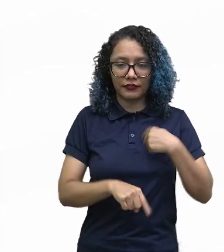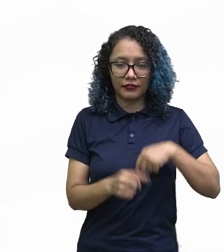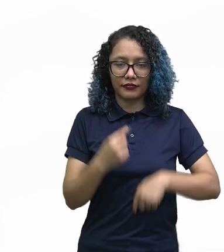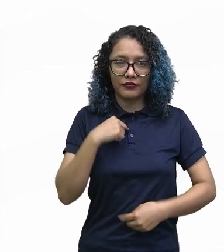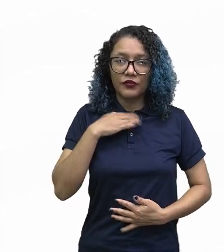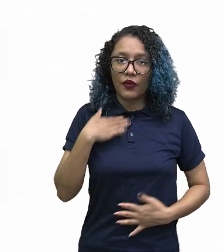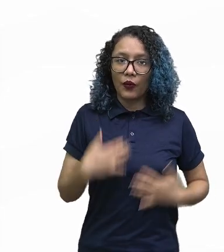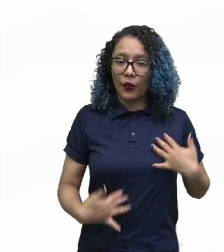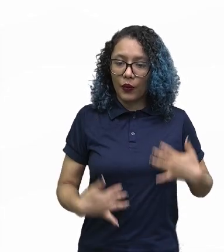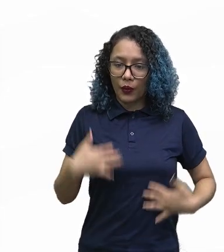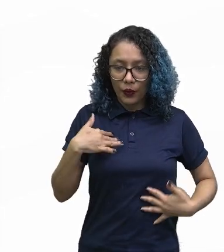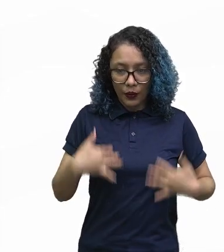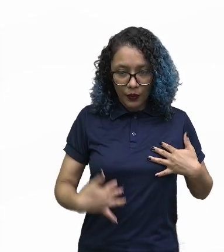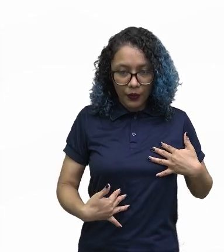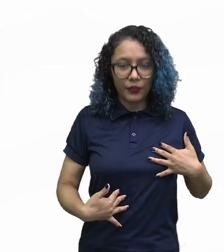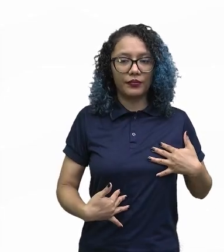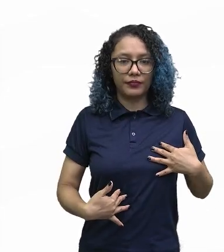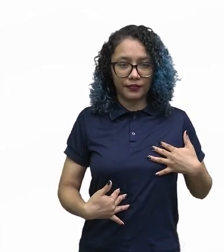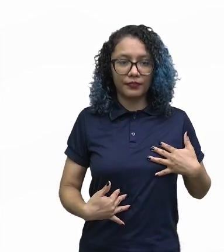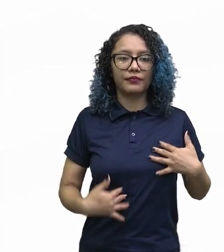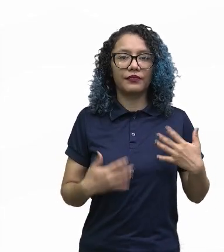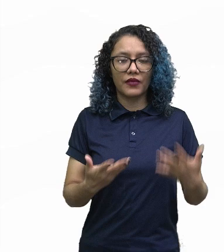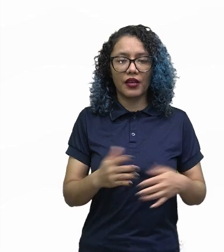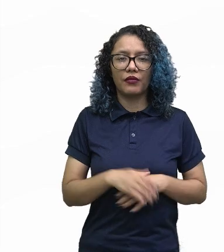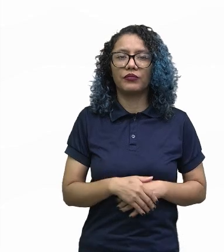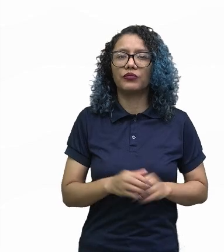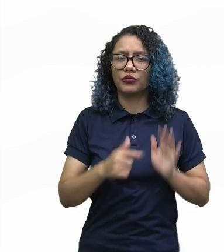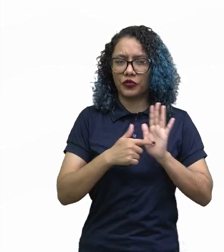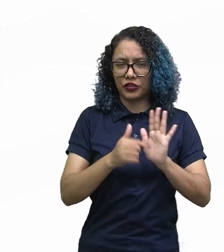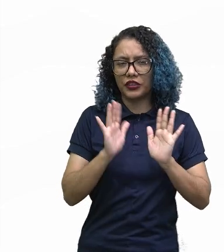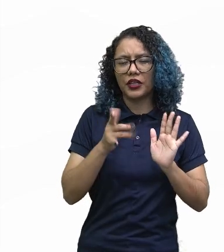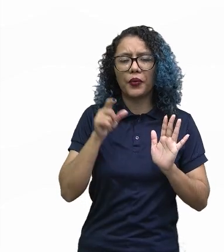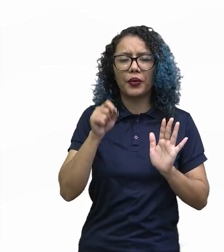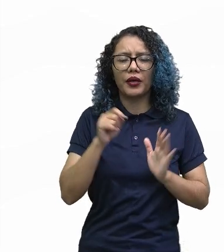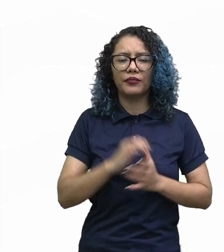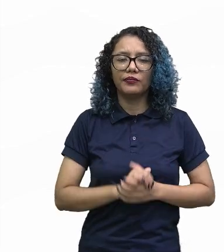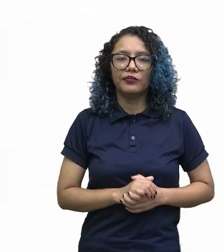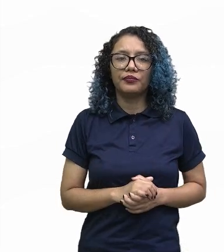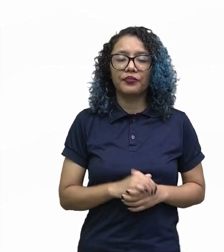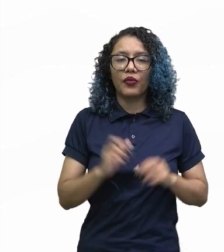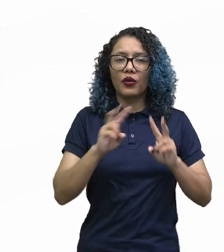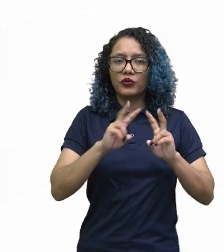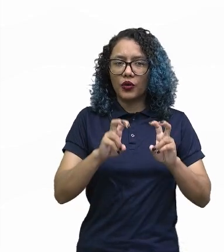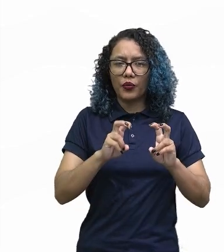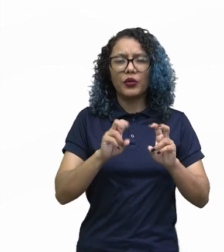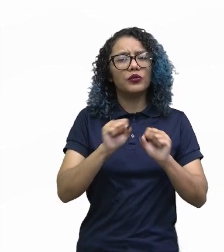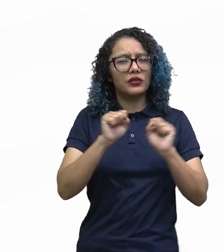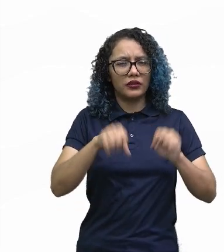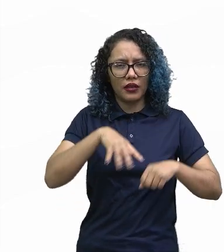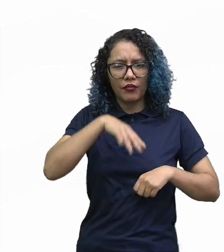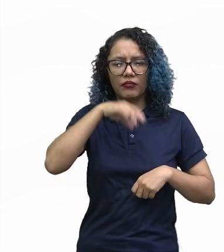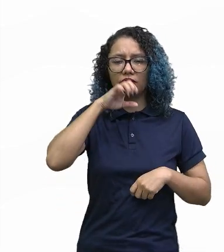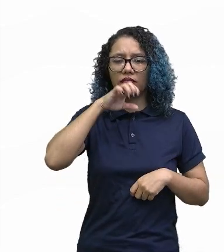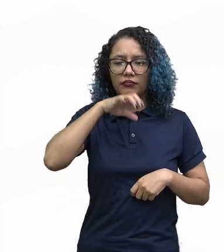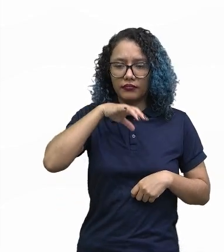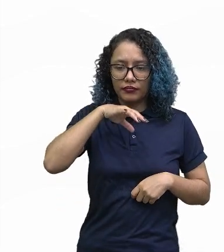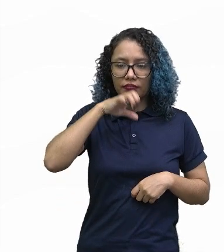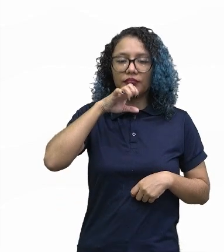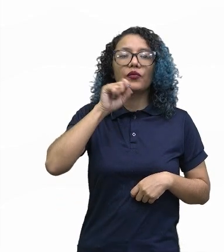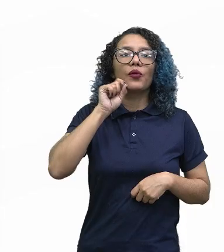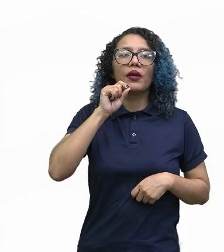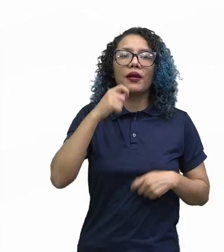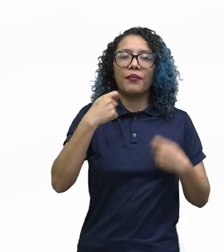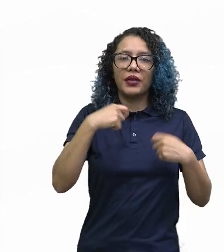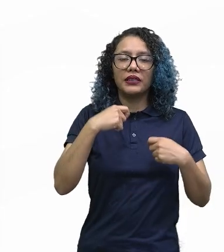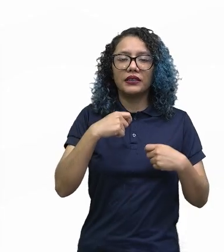como a gente pôde observar, né, a gente já visualizou anteriormente, quando falamos lá sobre o sistema respiratório, que a gente precisa